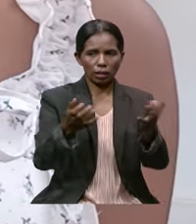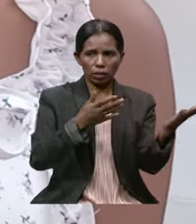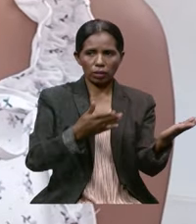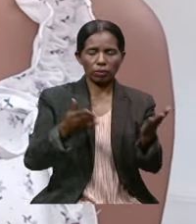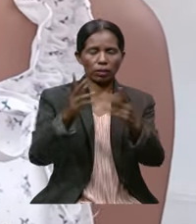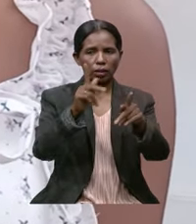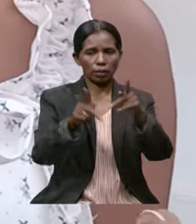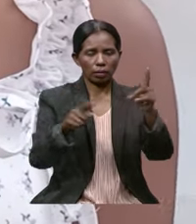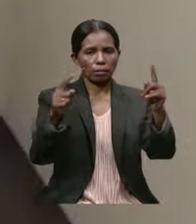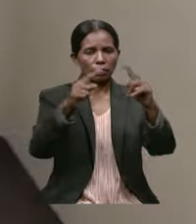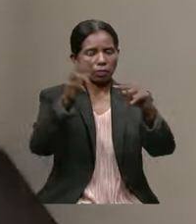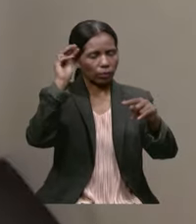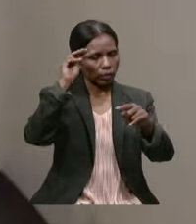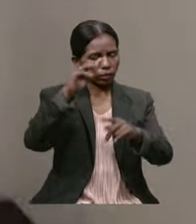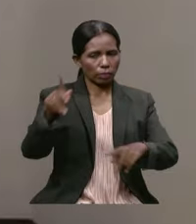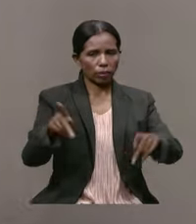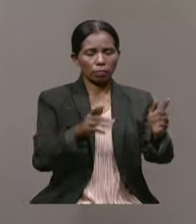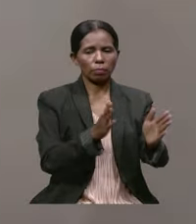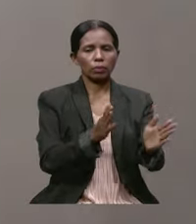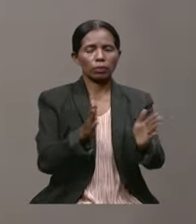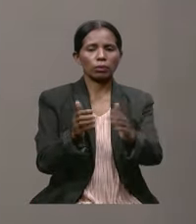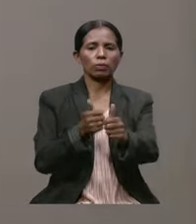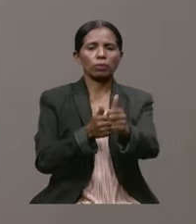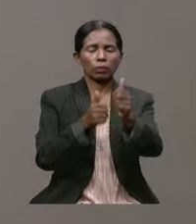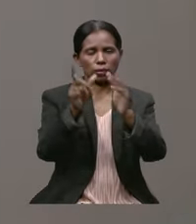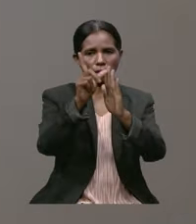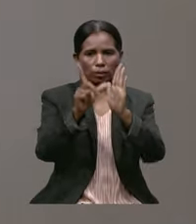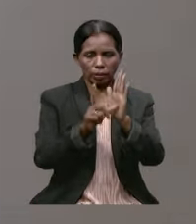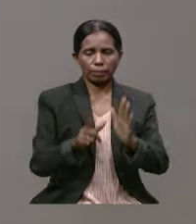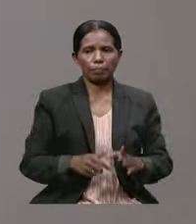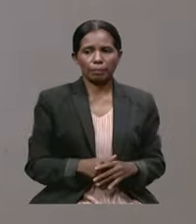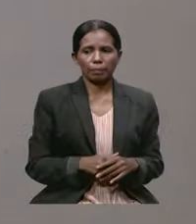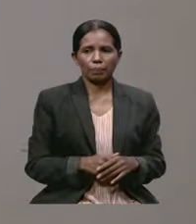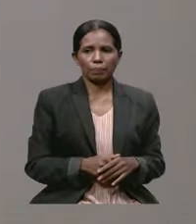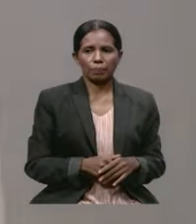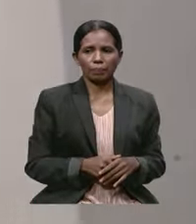autor ne ba Ministério Público ho di prosesa tuir lei. João Carlos Tomás Soares, GMN.